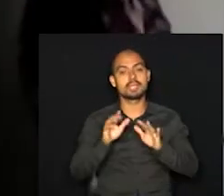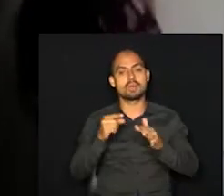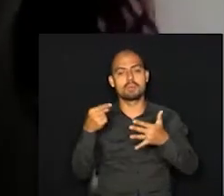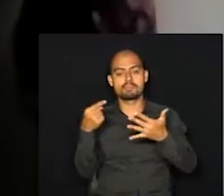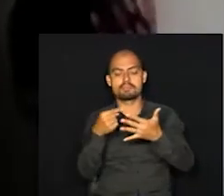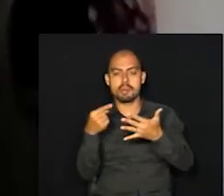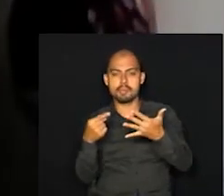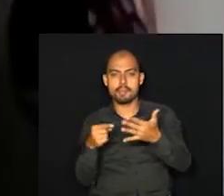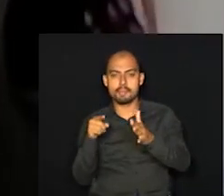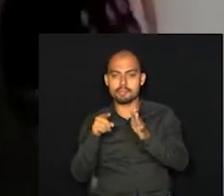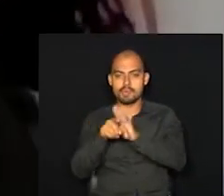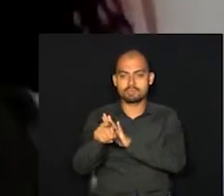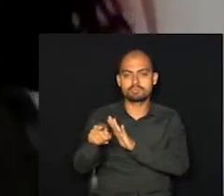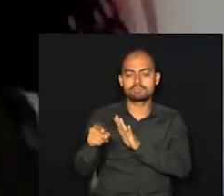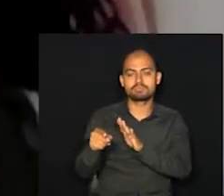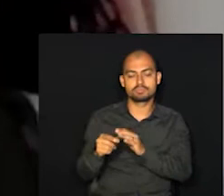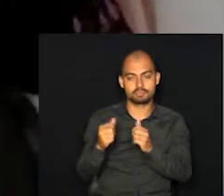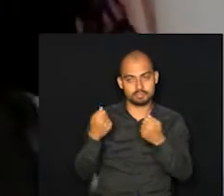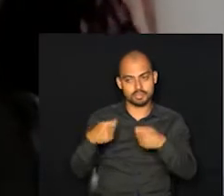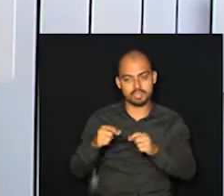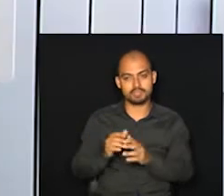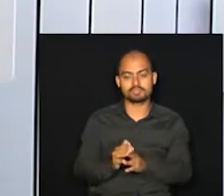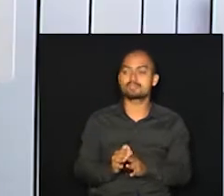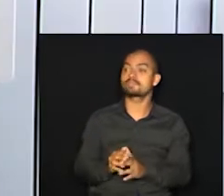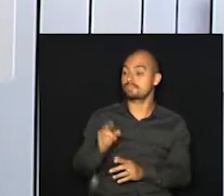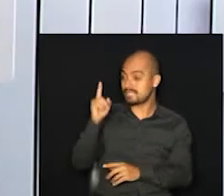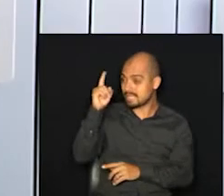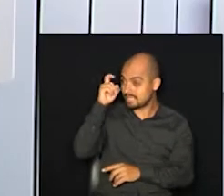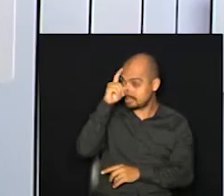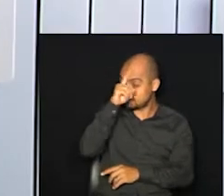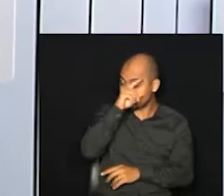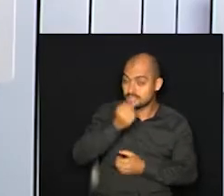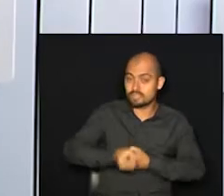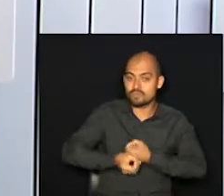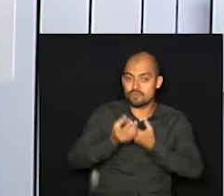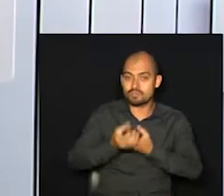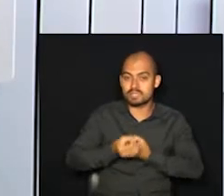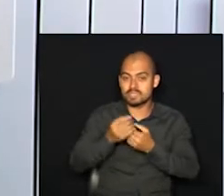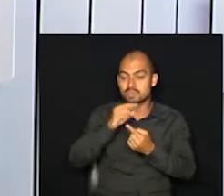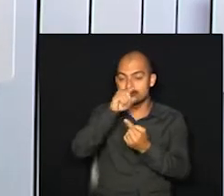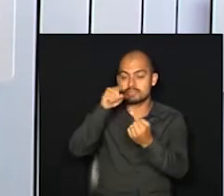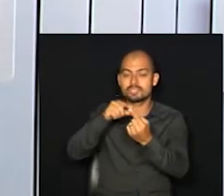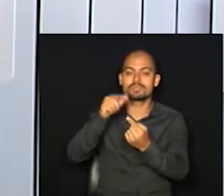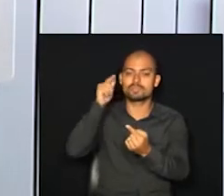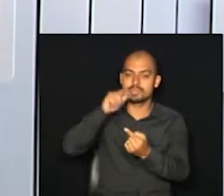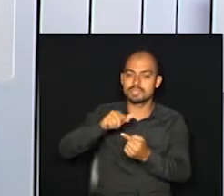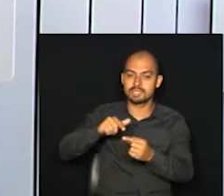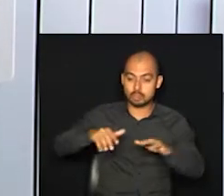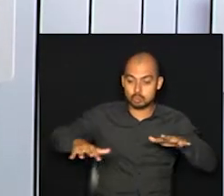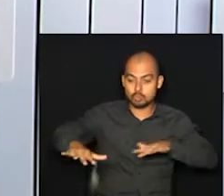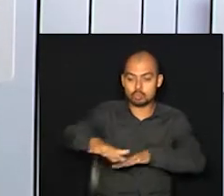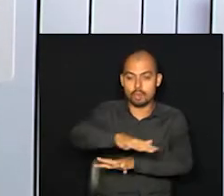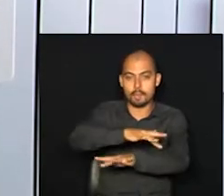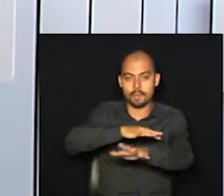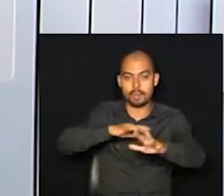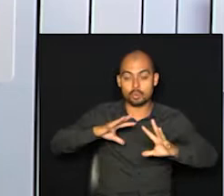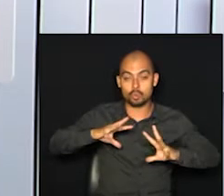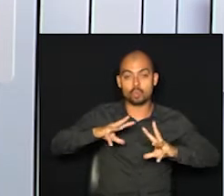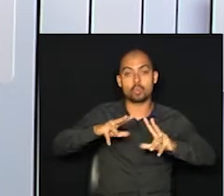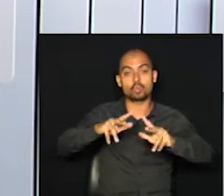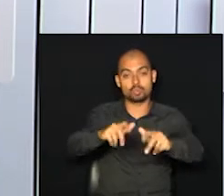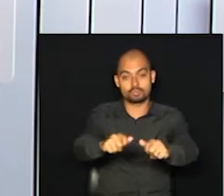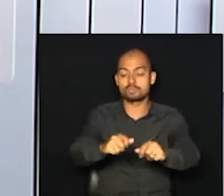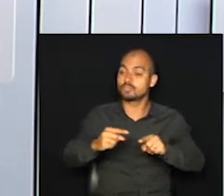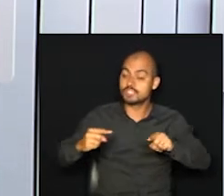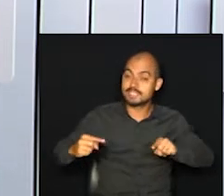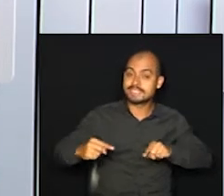cá. É a dificuldade da informação chegar em todos os cantos, né, do nosso país. Esse é um desafio que todos